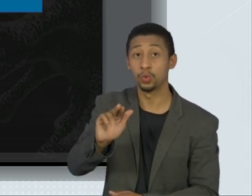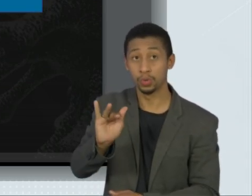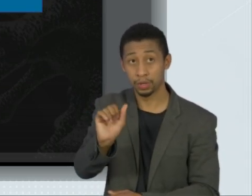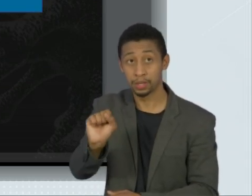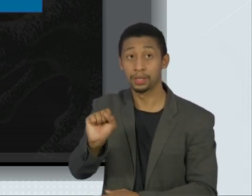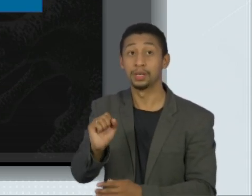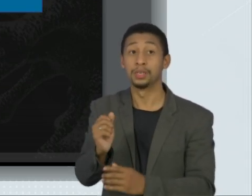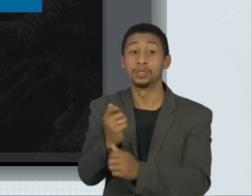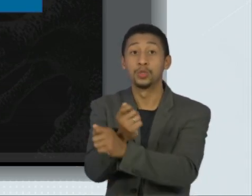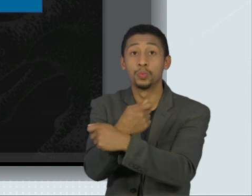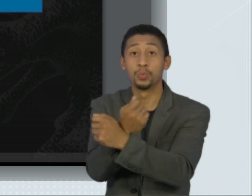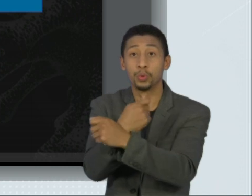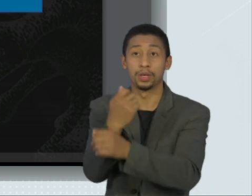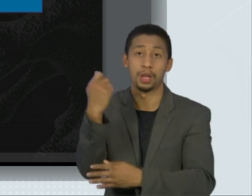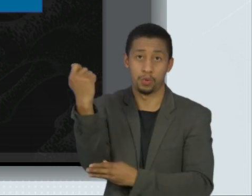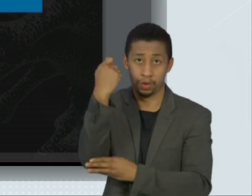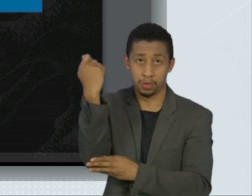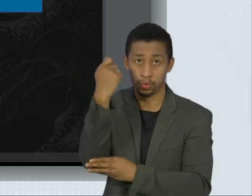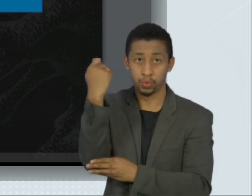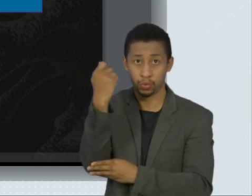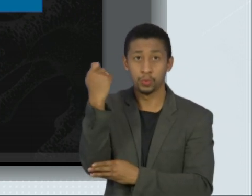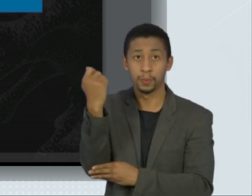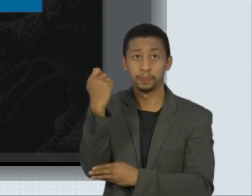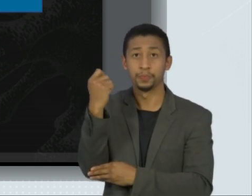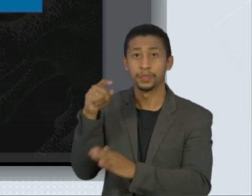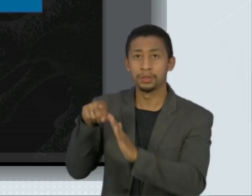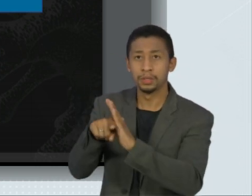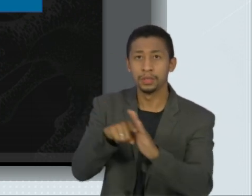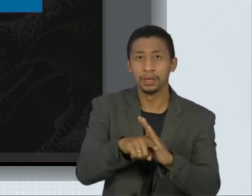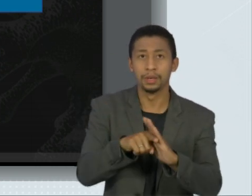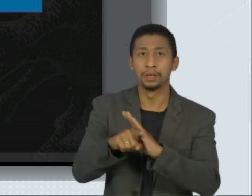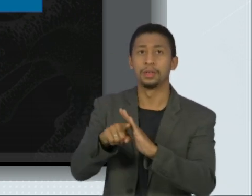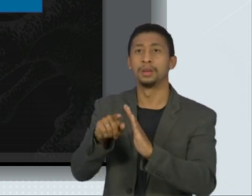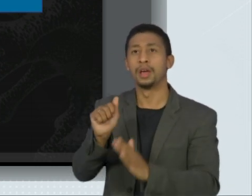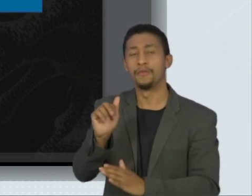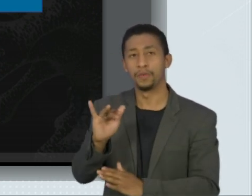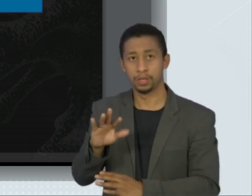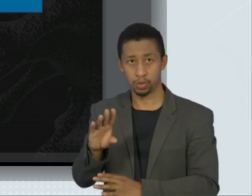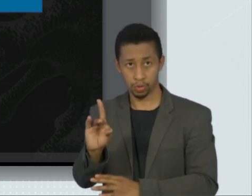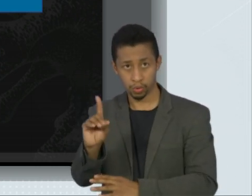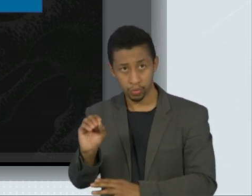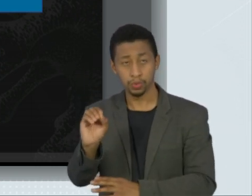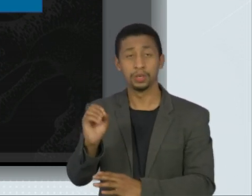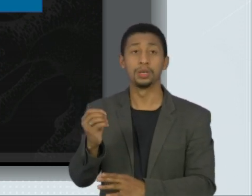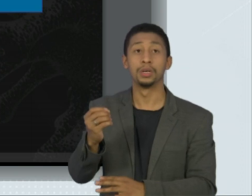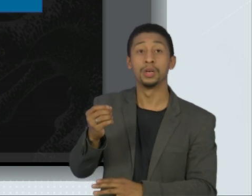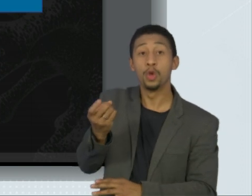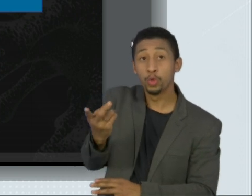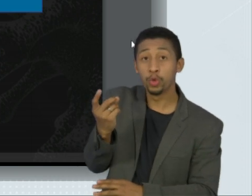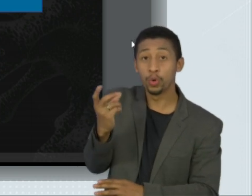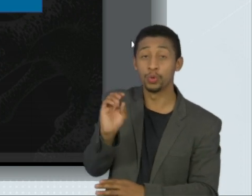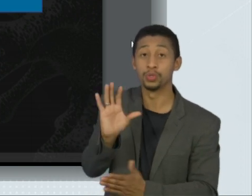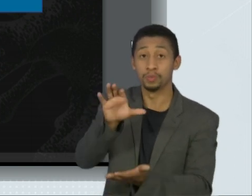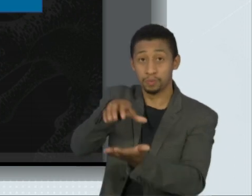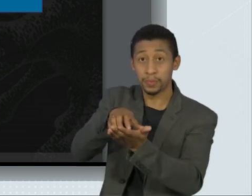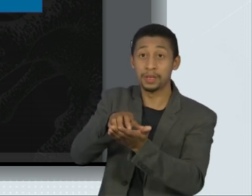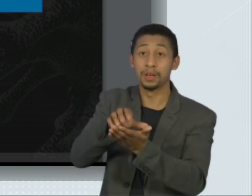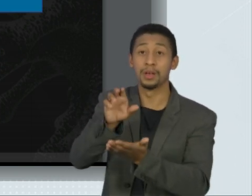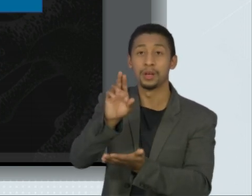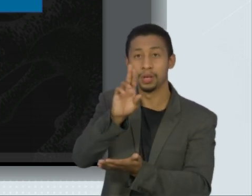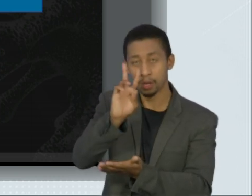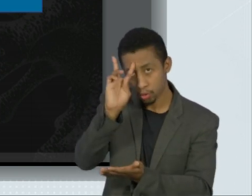Sul, Fabiano Ramas é o pesquisador responsável. E o último centro, Hospital das Clínicas da Universidade Federal